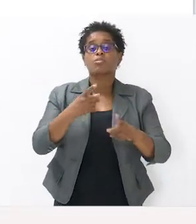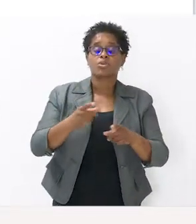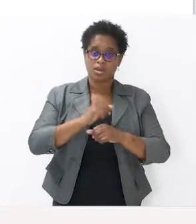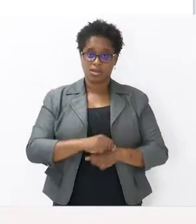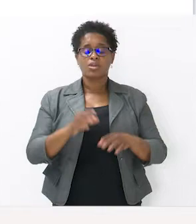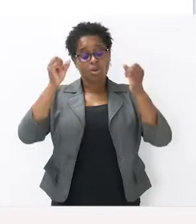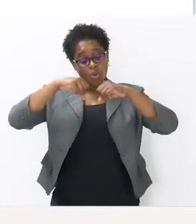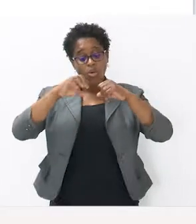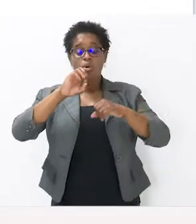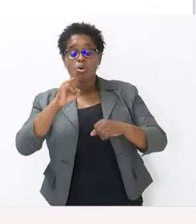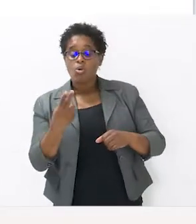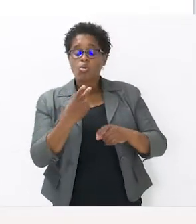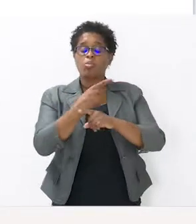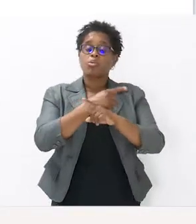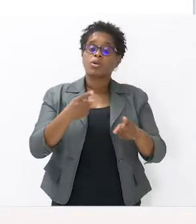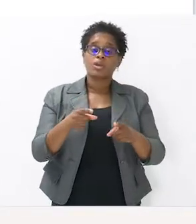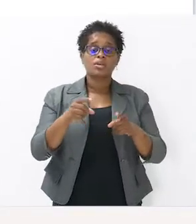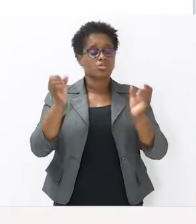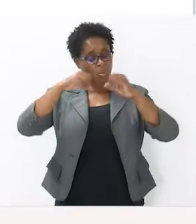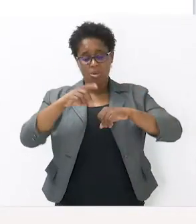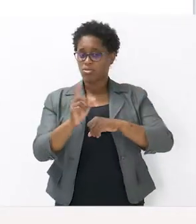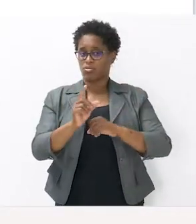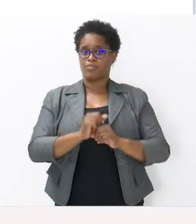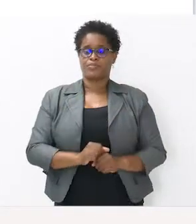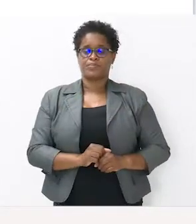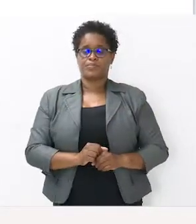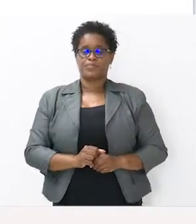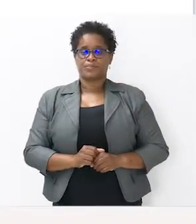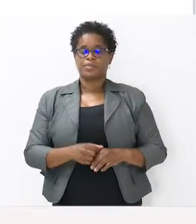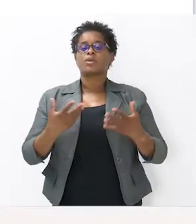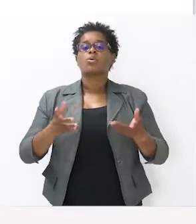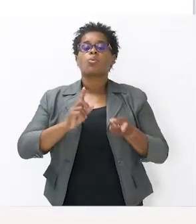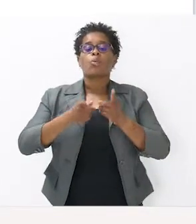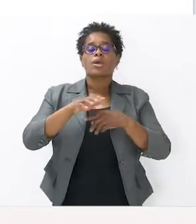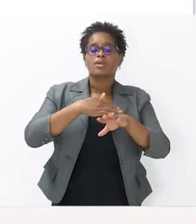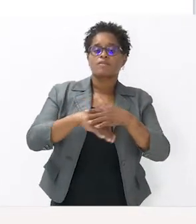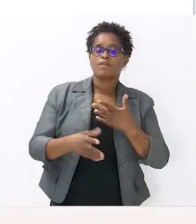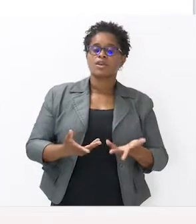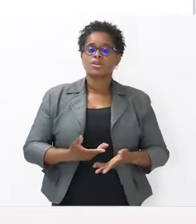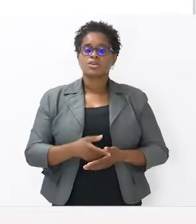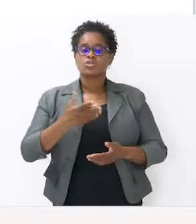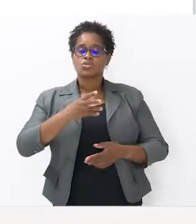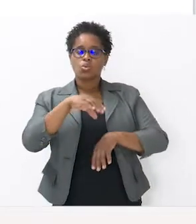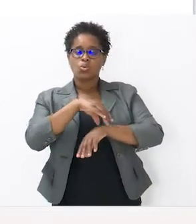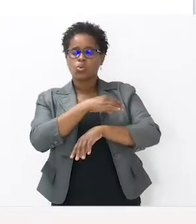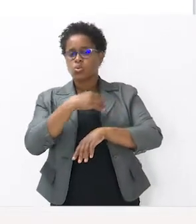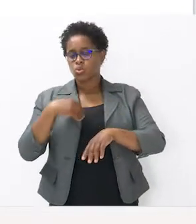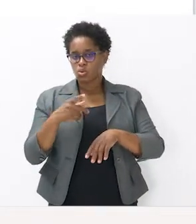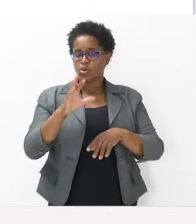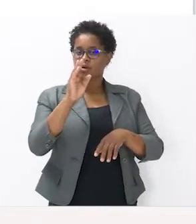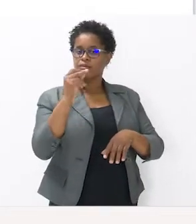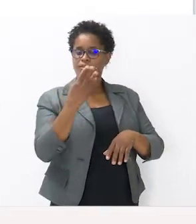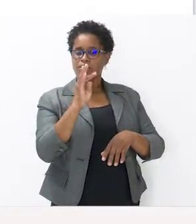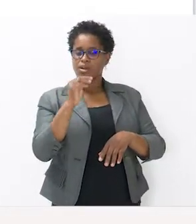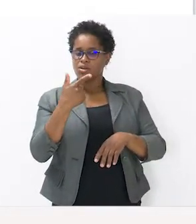que concordam ou porquê que discordam. O que fez o Dr. Fausto perante a atitude